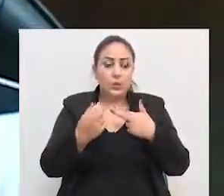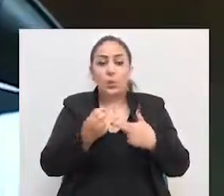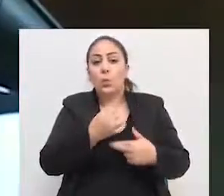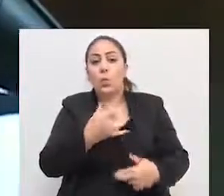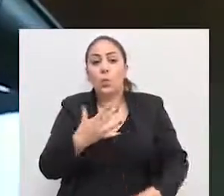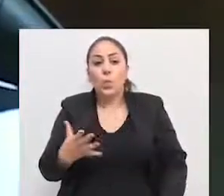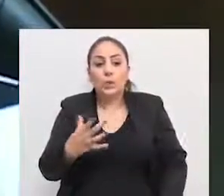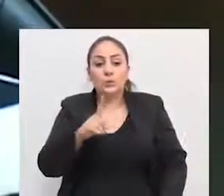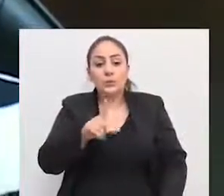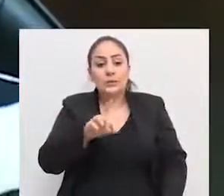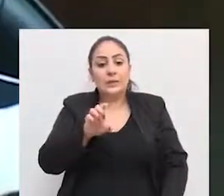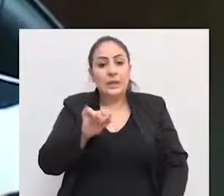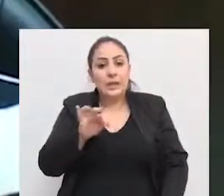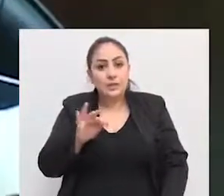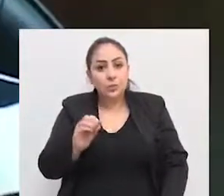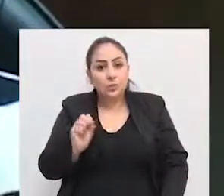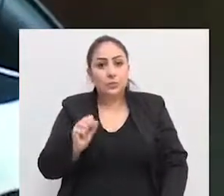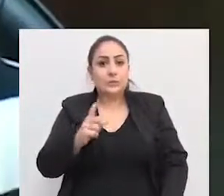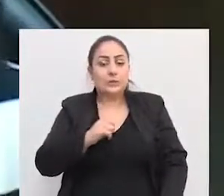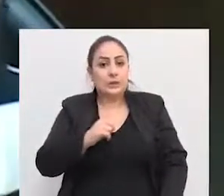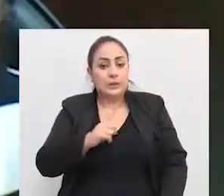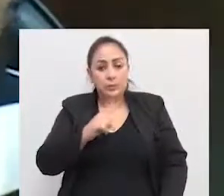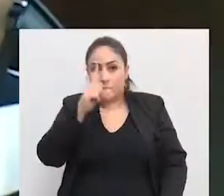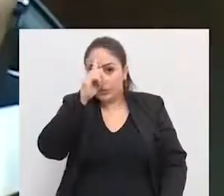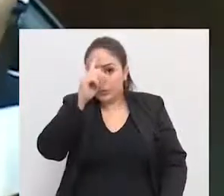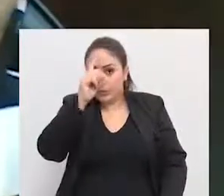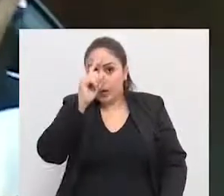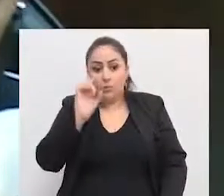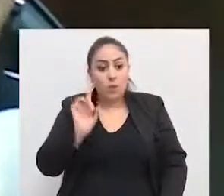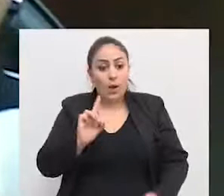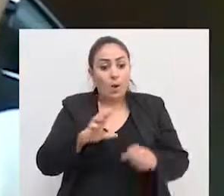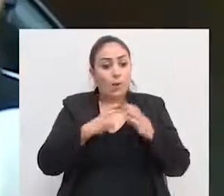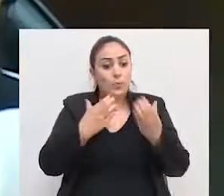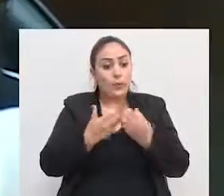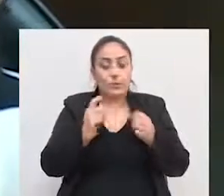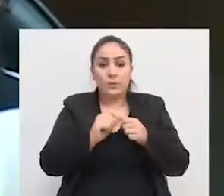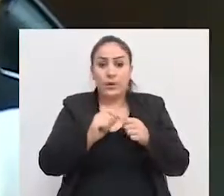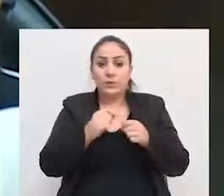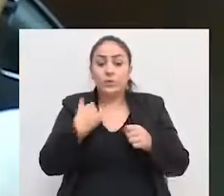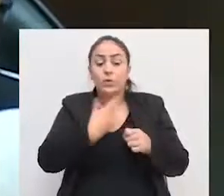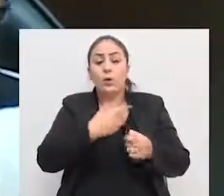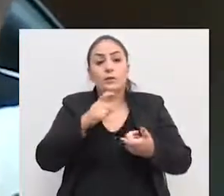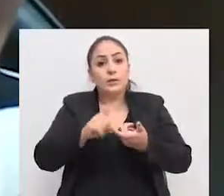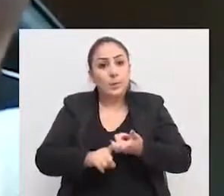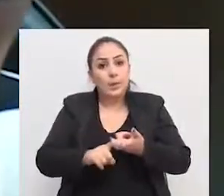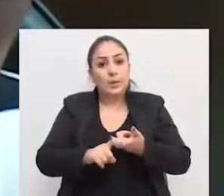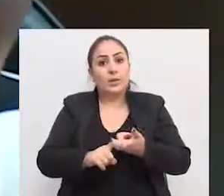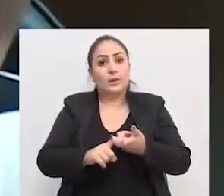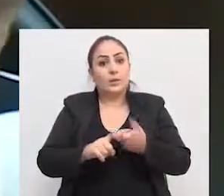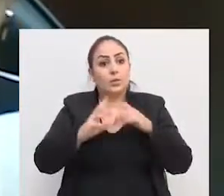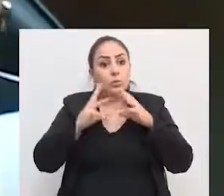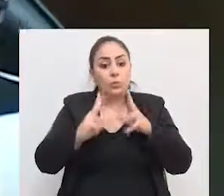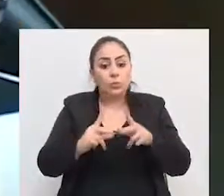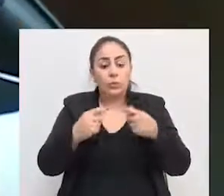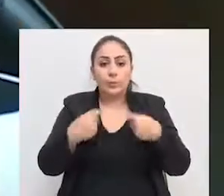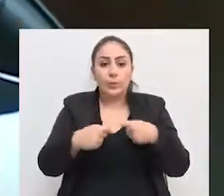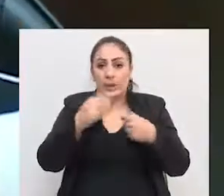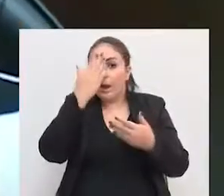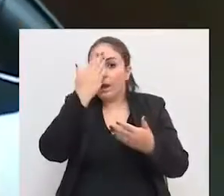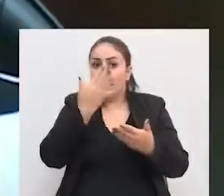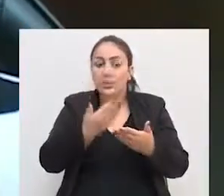de quantos leitos a gente tem no hospital. Isso não é a comunidade que faz, né? A gente depende e a gente